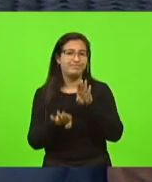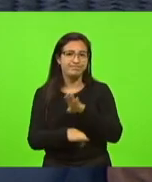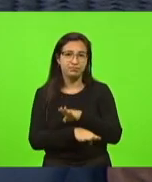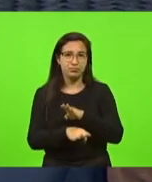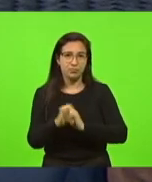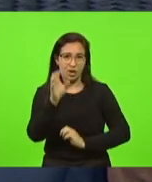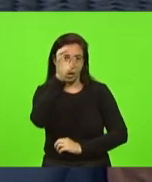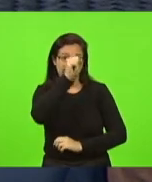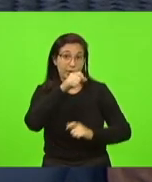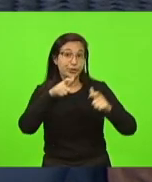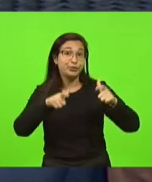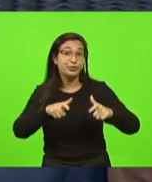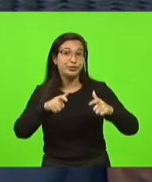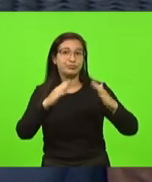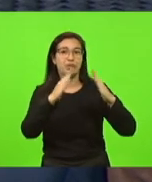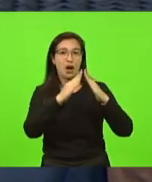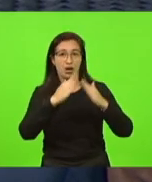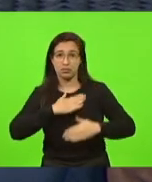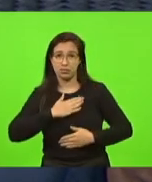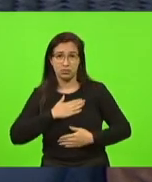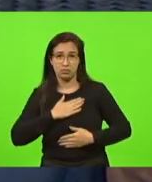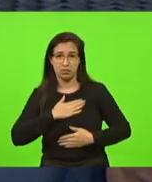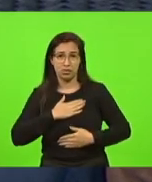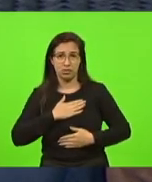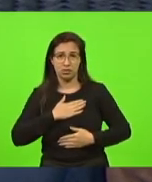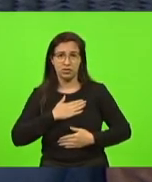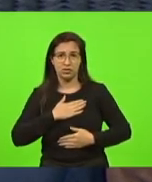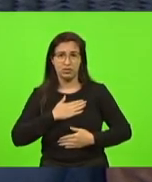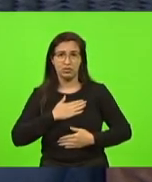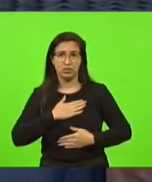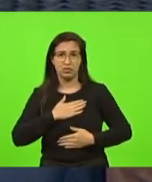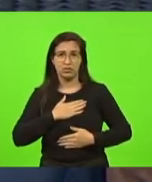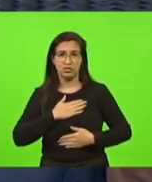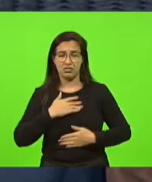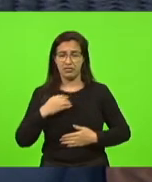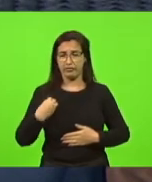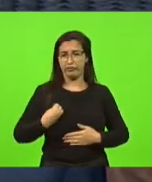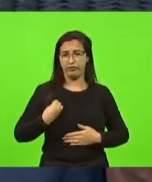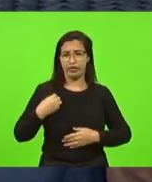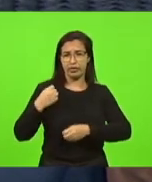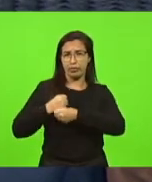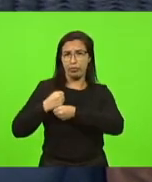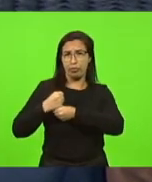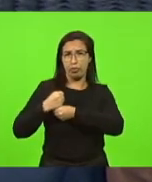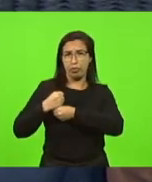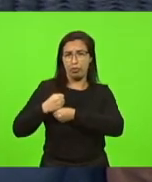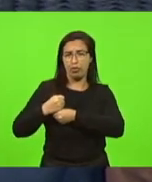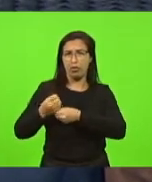dentro. Não precisei de 20, 15, 20, 50 anos de vida pública. Muito